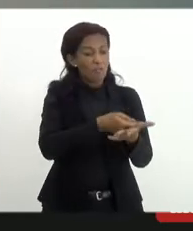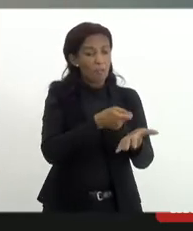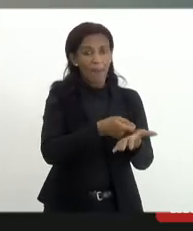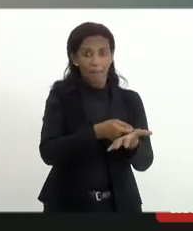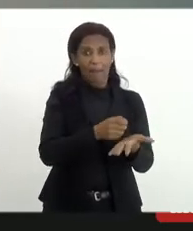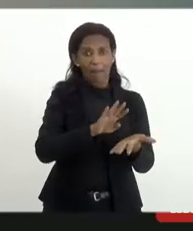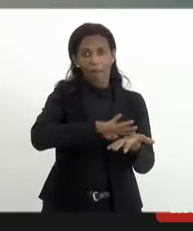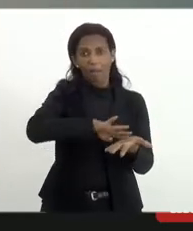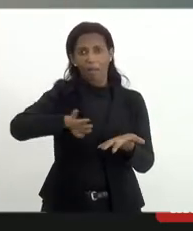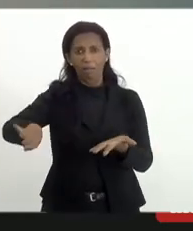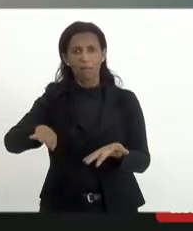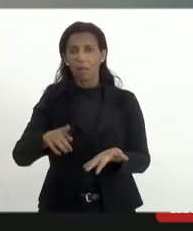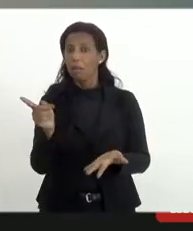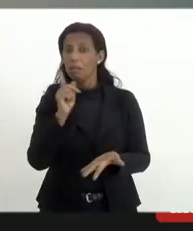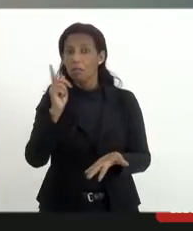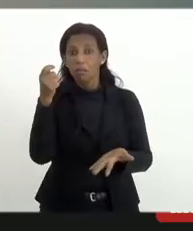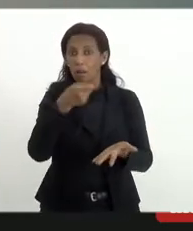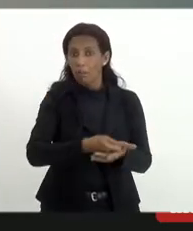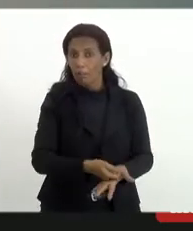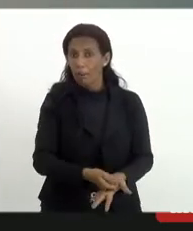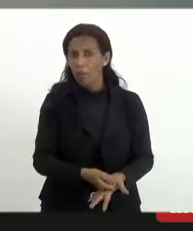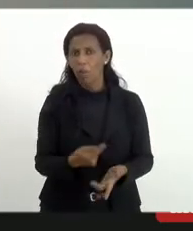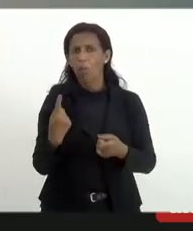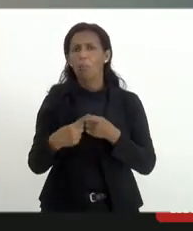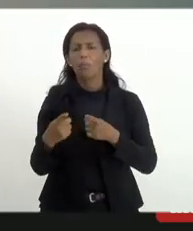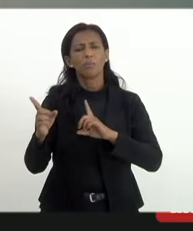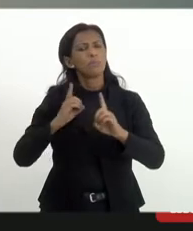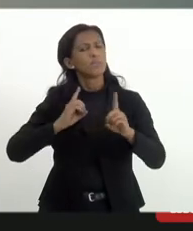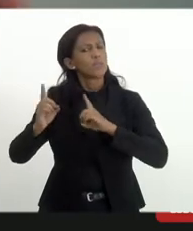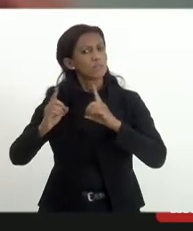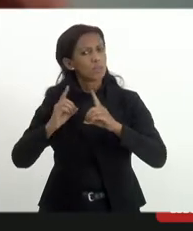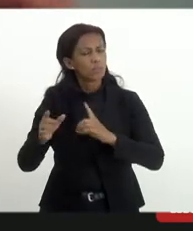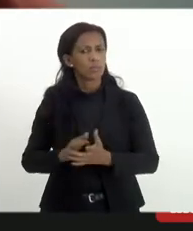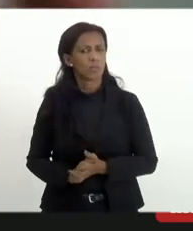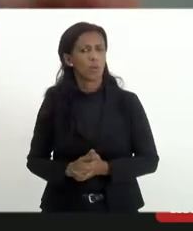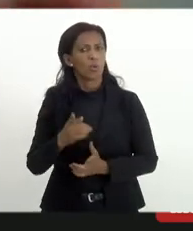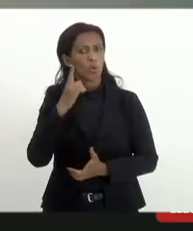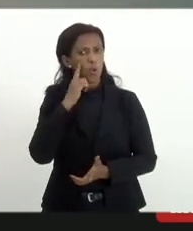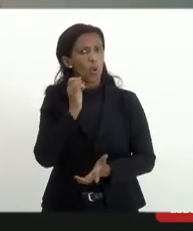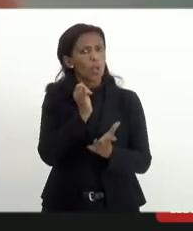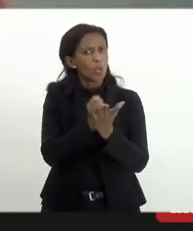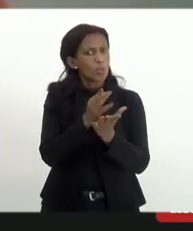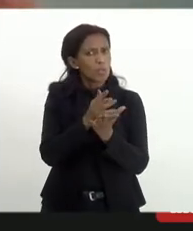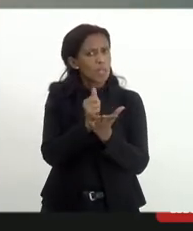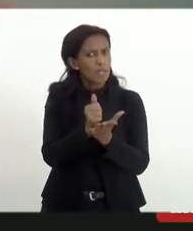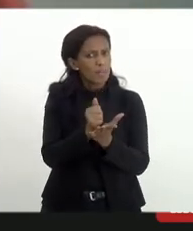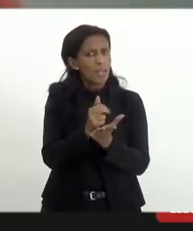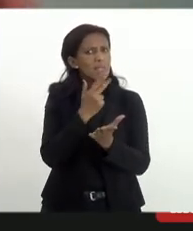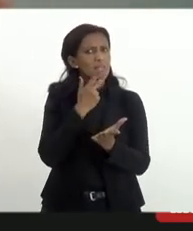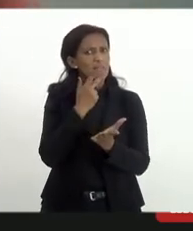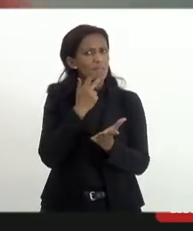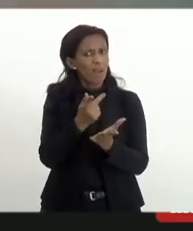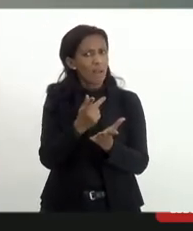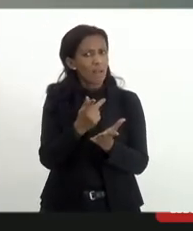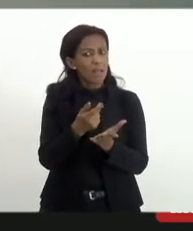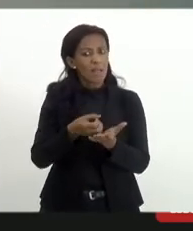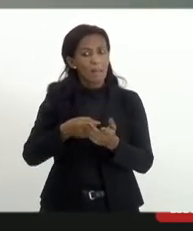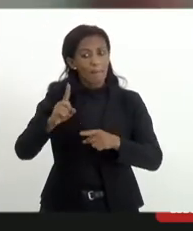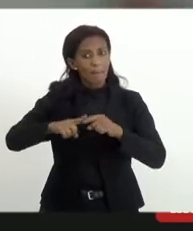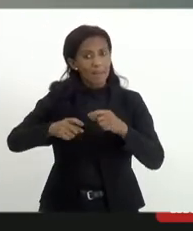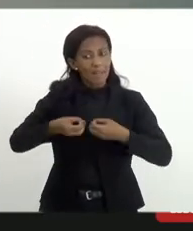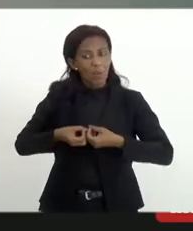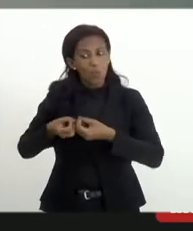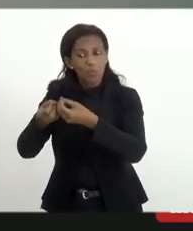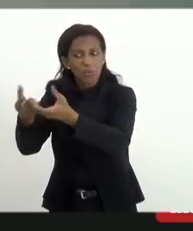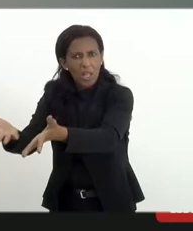no decadencial. Por quê? Porque tem essa discussão e olha que no âmbito do ICMS era muito claro, saiu mercadoria sem nota fiscal.